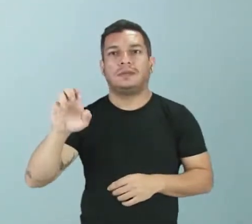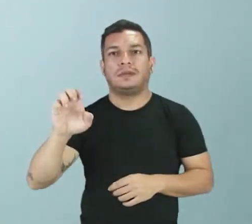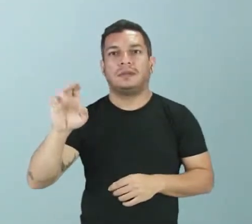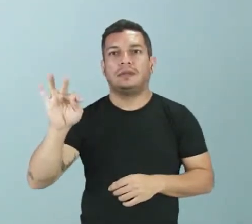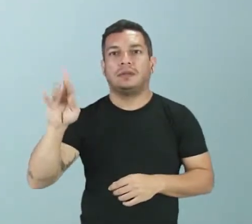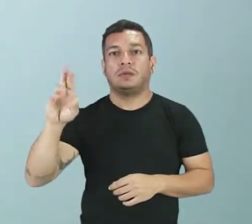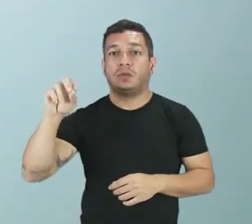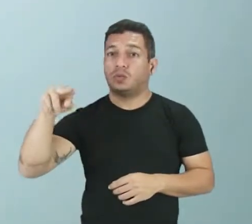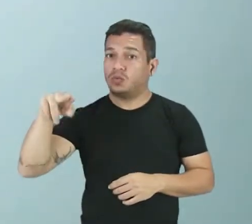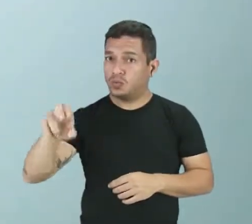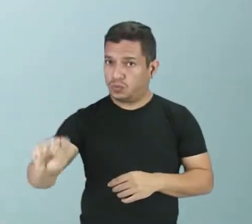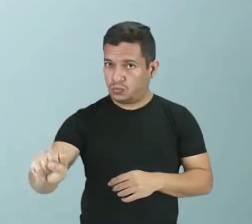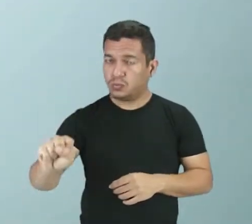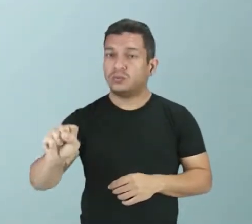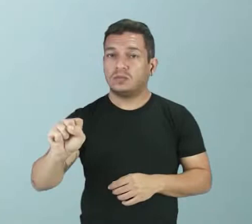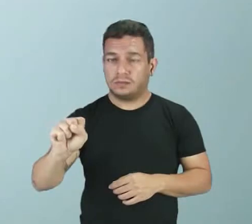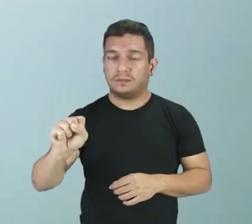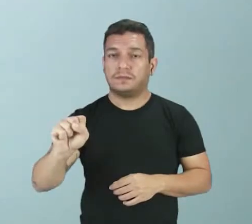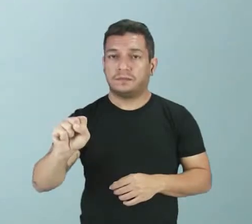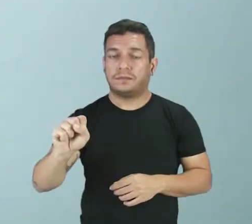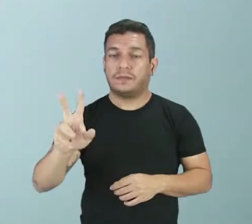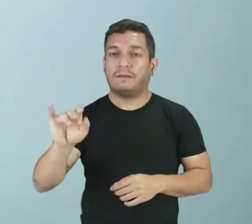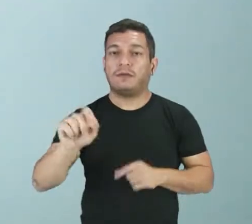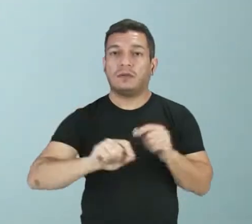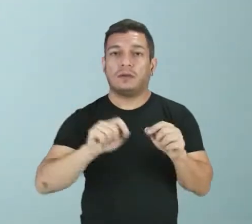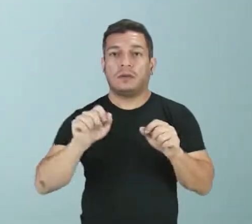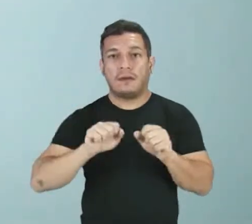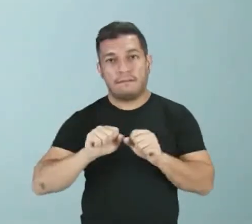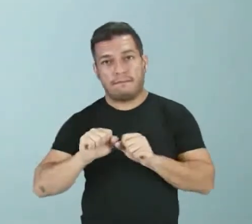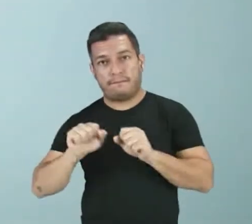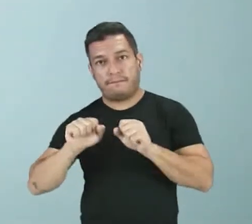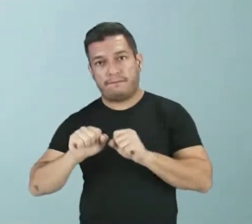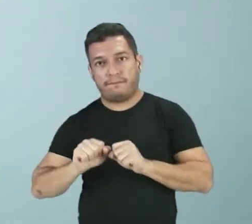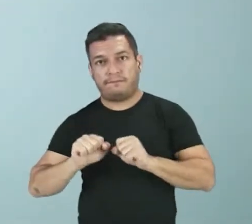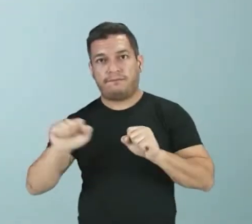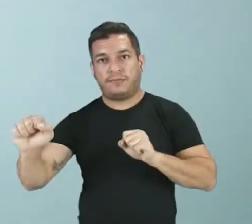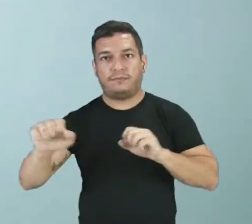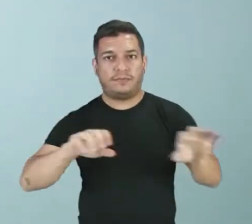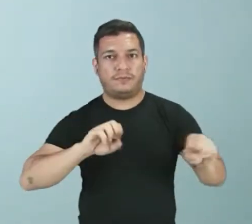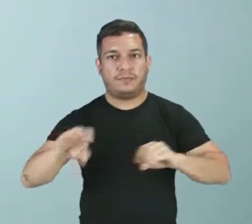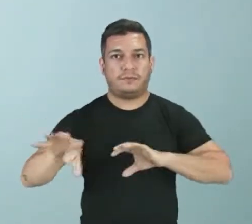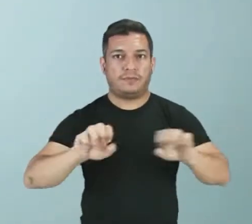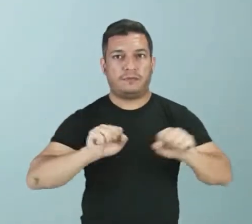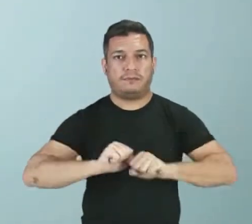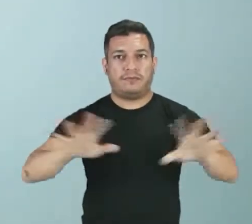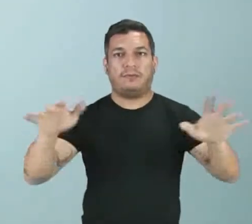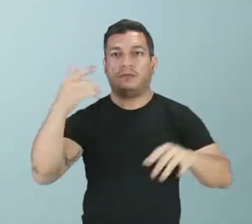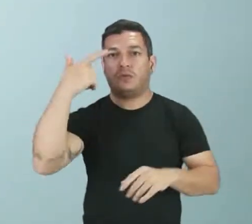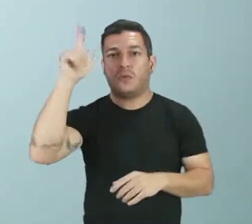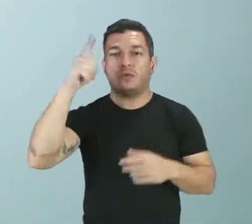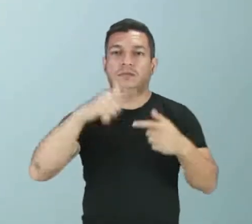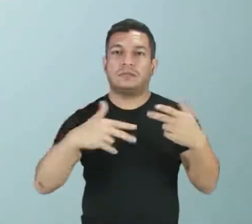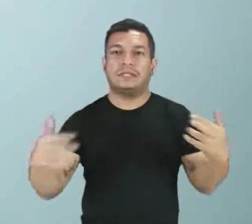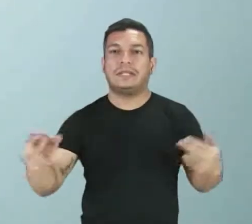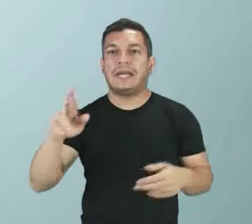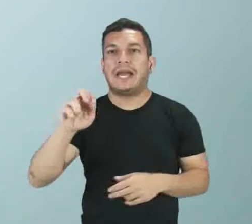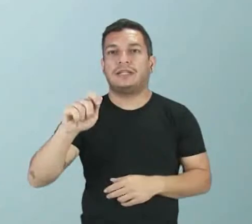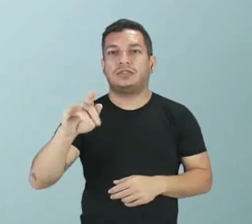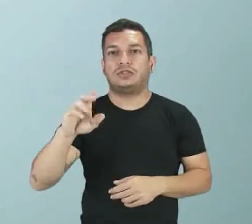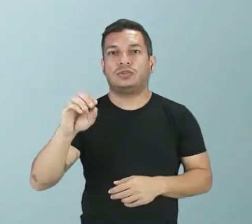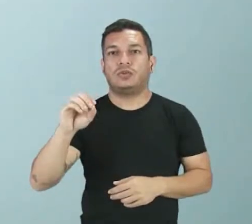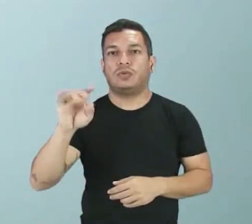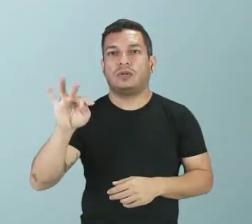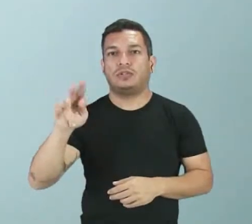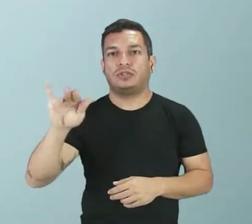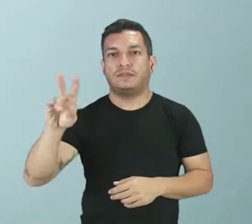esses nêutrons, eles irão bombardear outros elementos radioativos. O que acontece é que a gente vai ter uma reação em